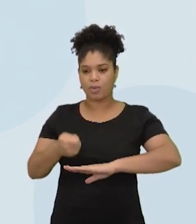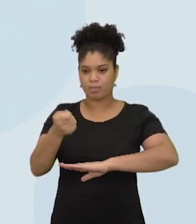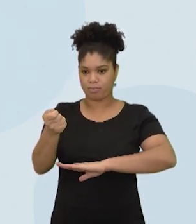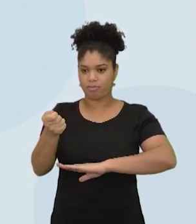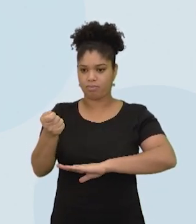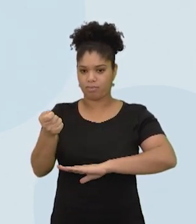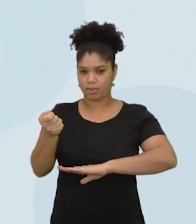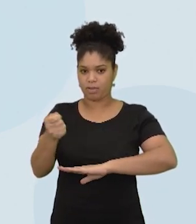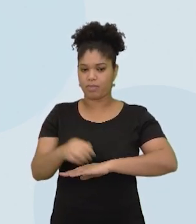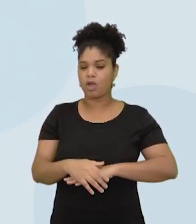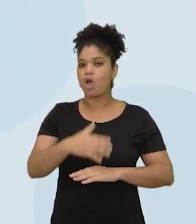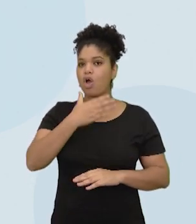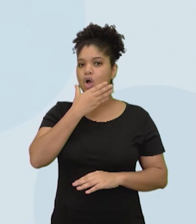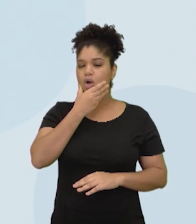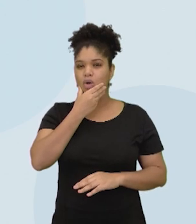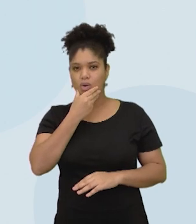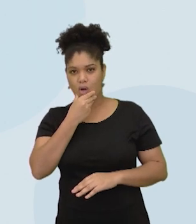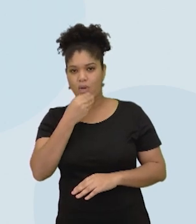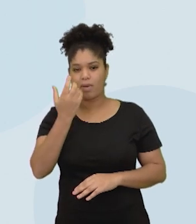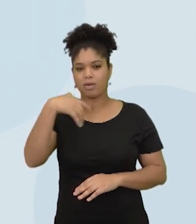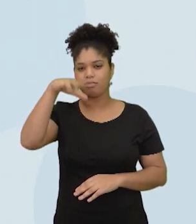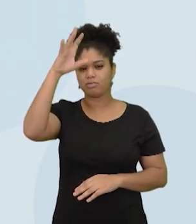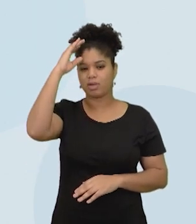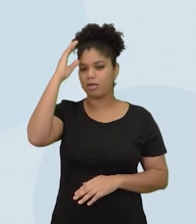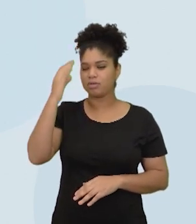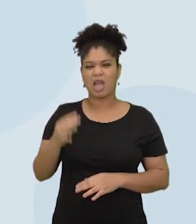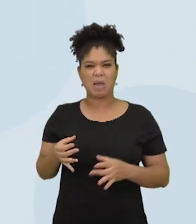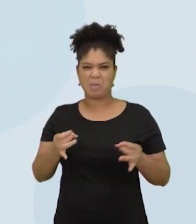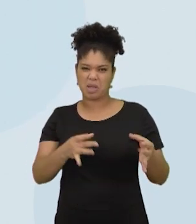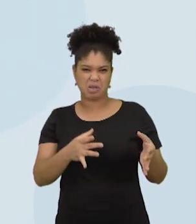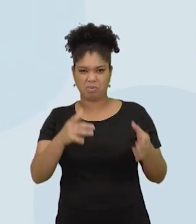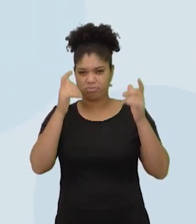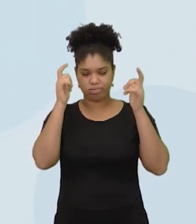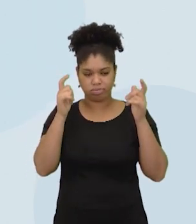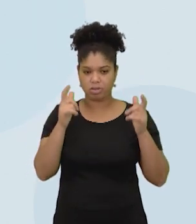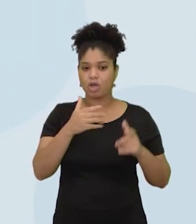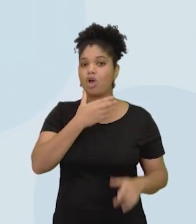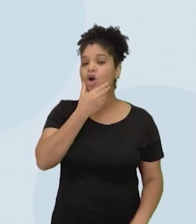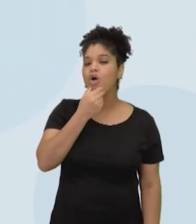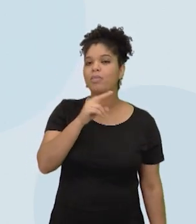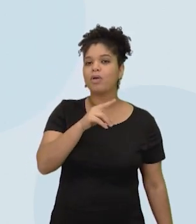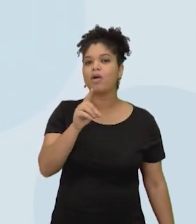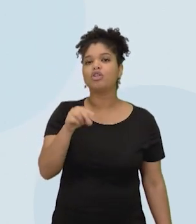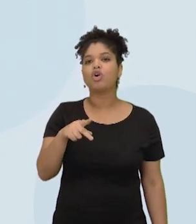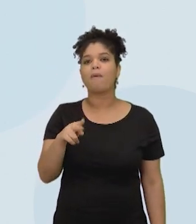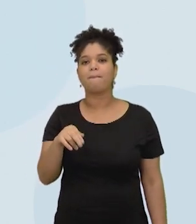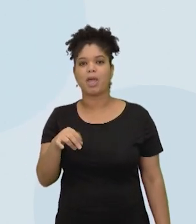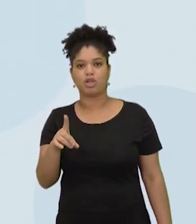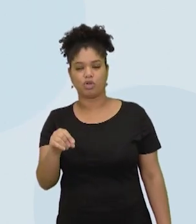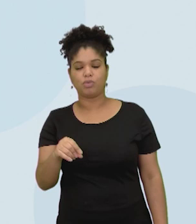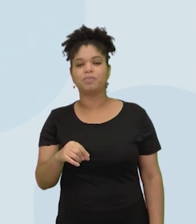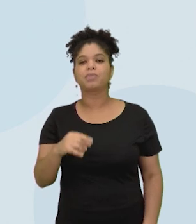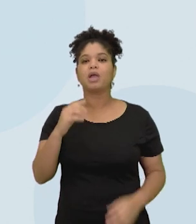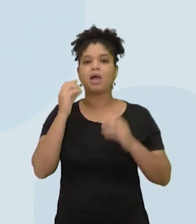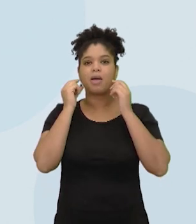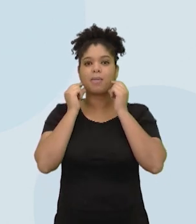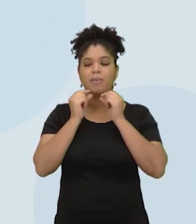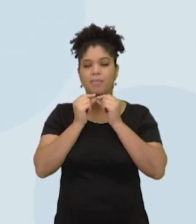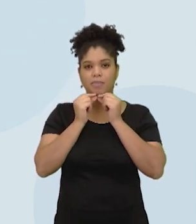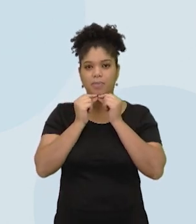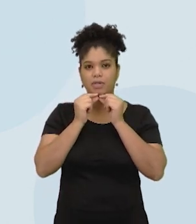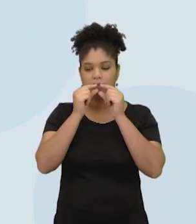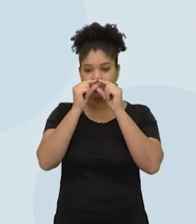Pedro I abdicou em 31, né? Período regencial, ou seja, entre Dom Pedro I e Dom Pedro II teve a regência. Dom